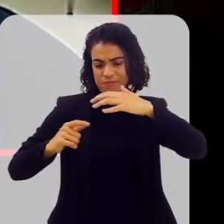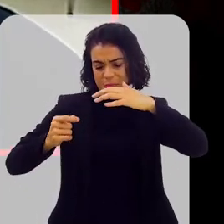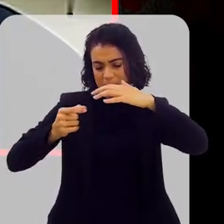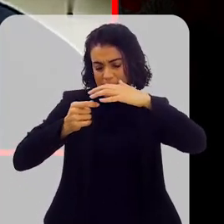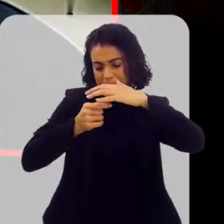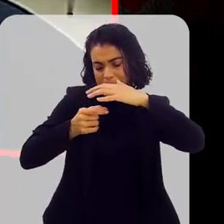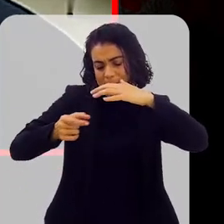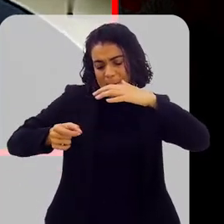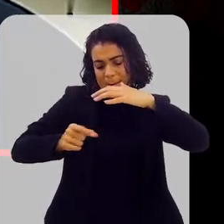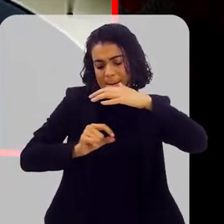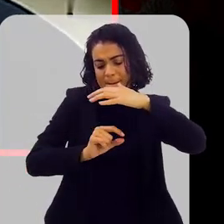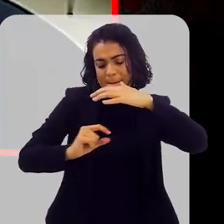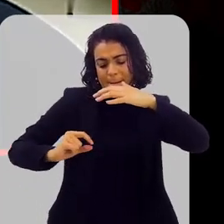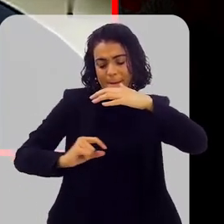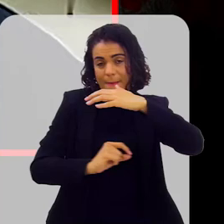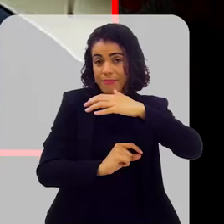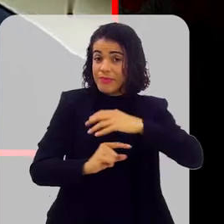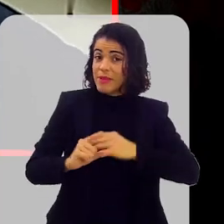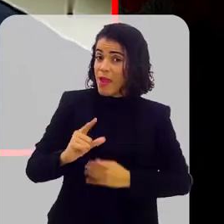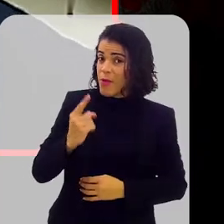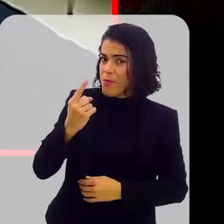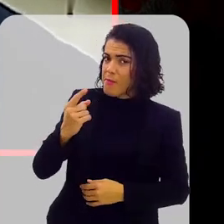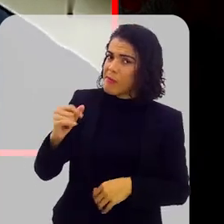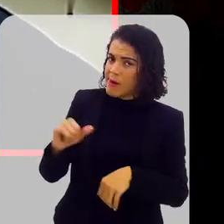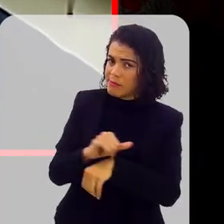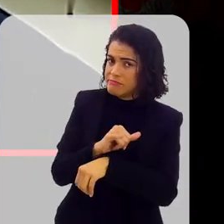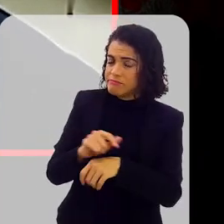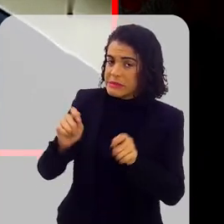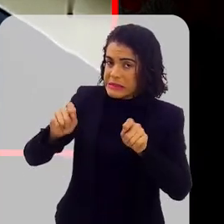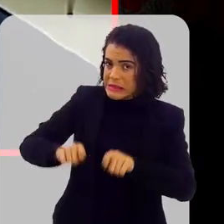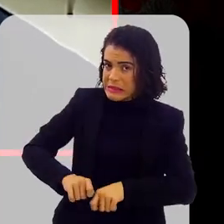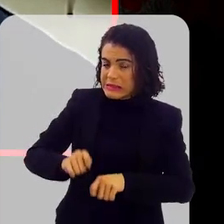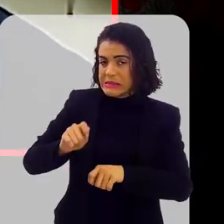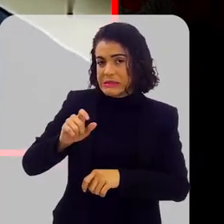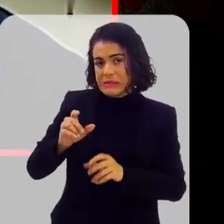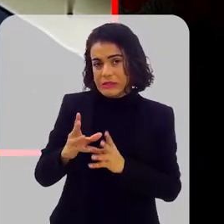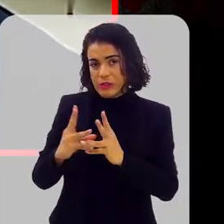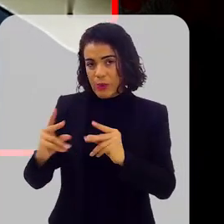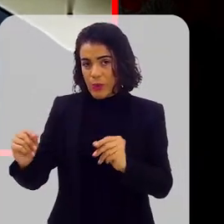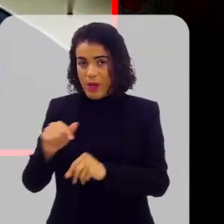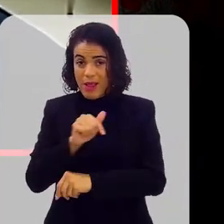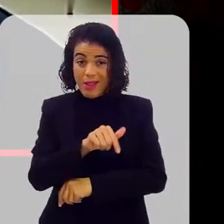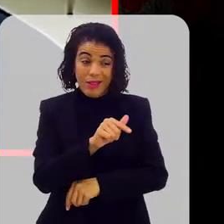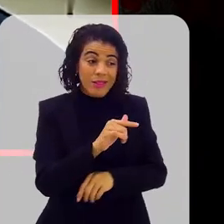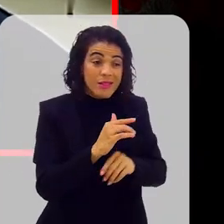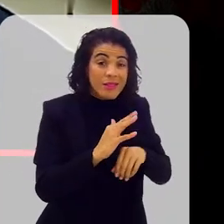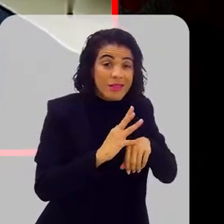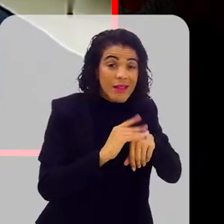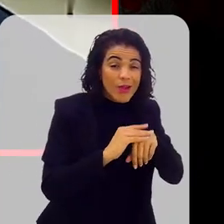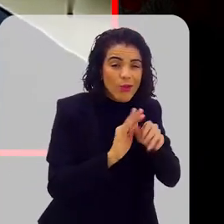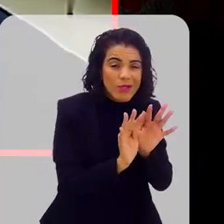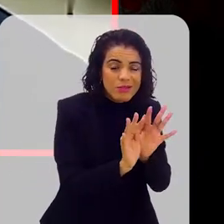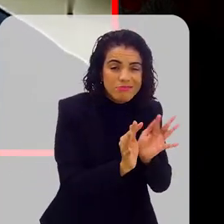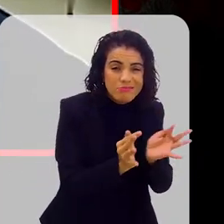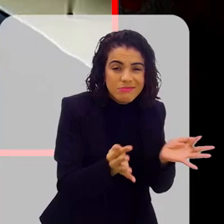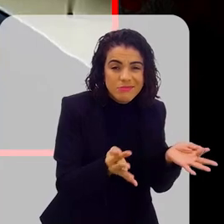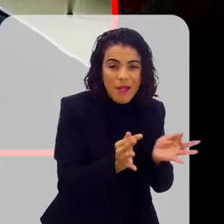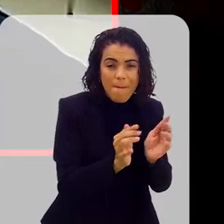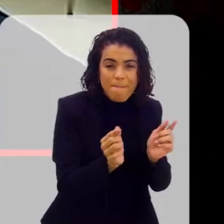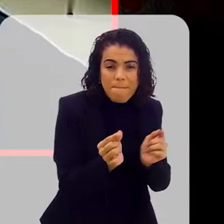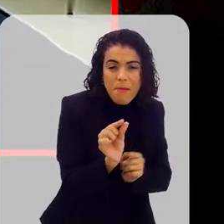linfáticos. E é por isso que existe uma chance de cura maior na doença